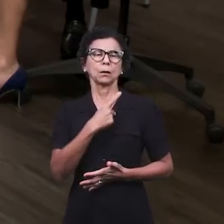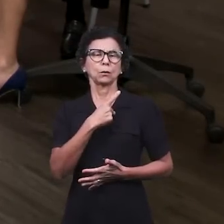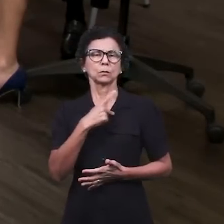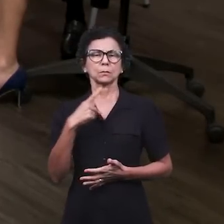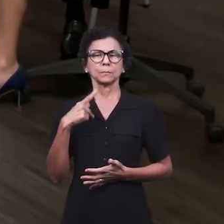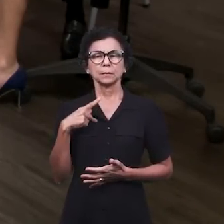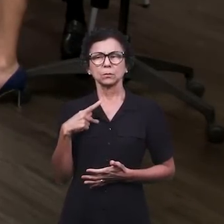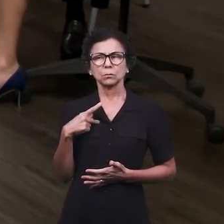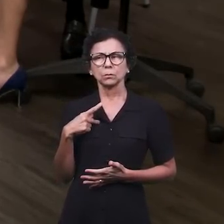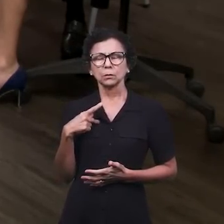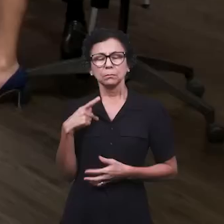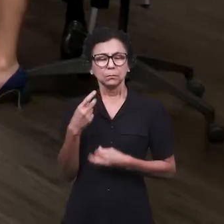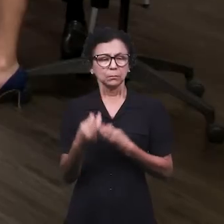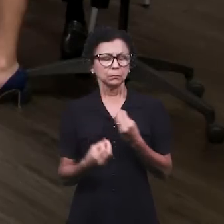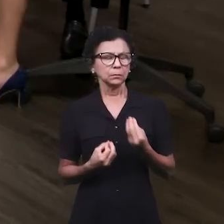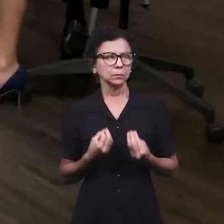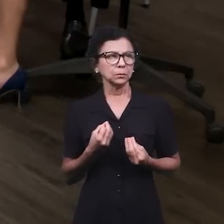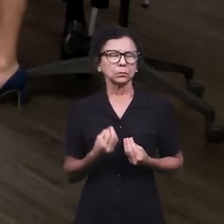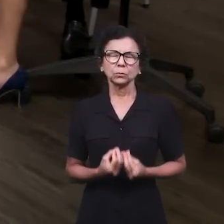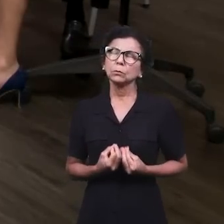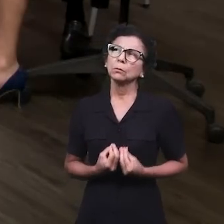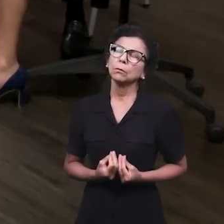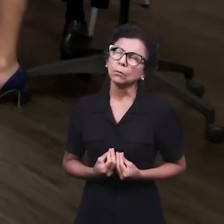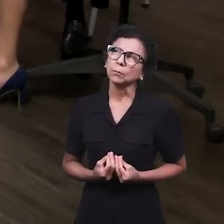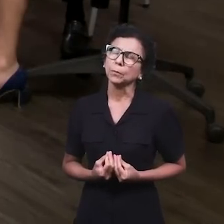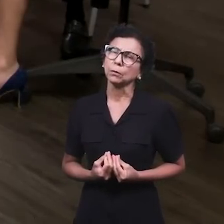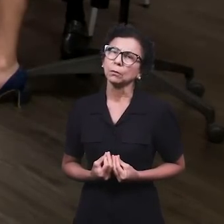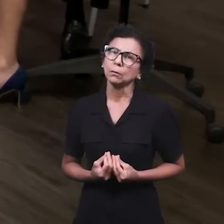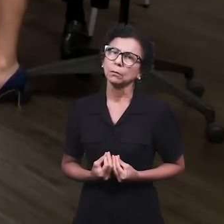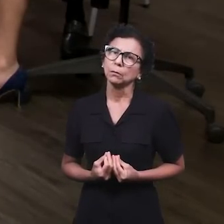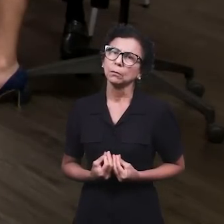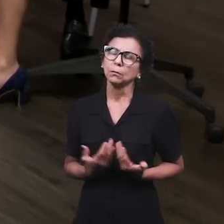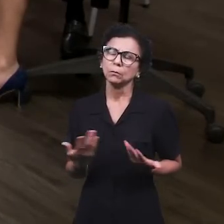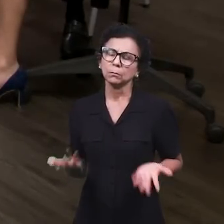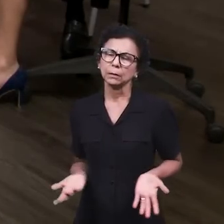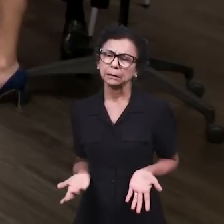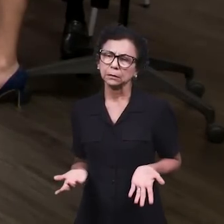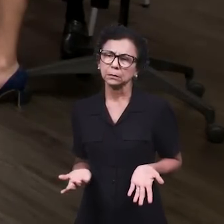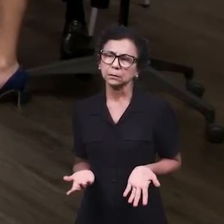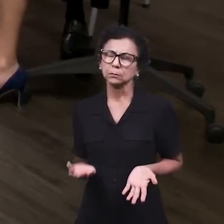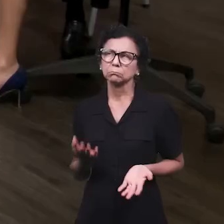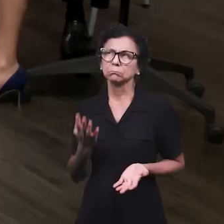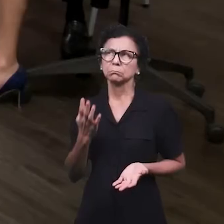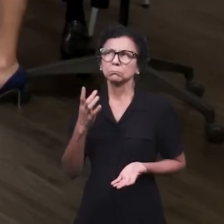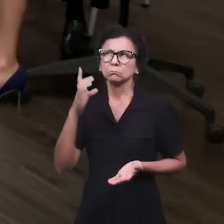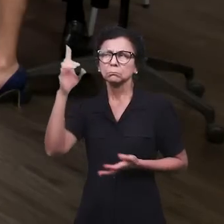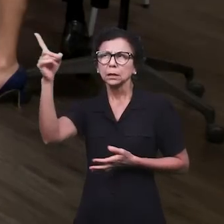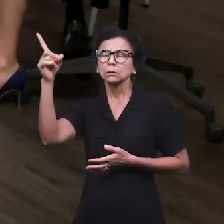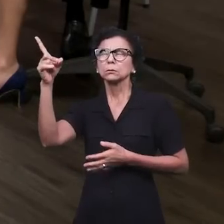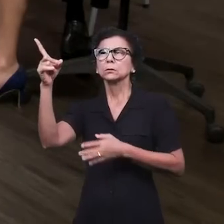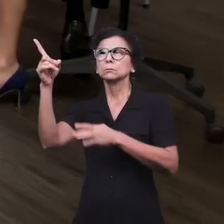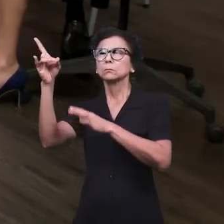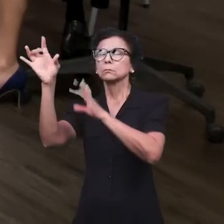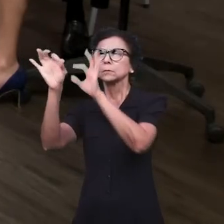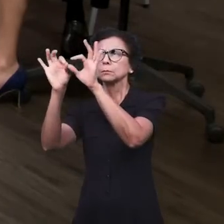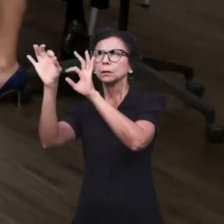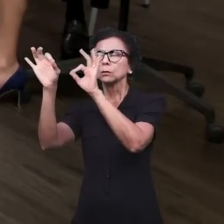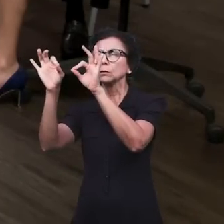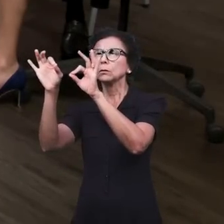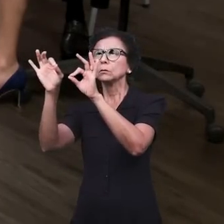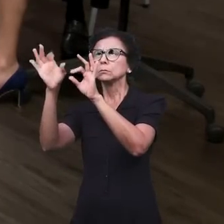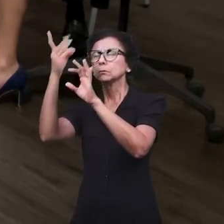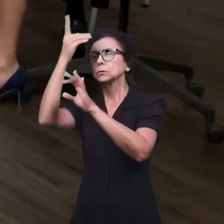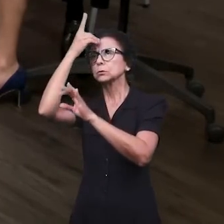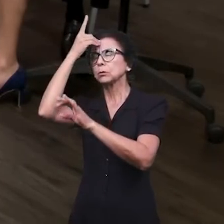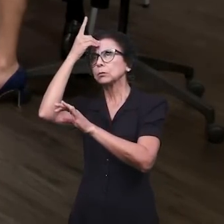Todo culto você vai alcançar aquilo que Deus na eternidade programou para o culto, na batalha. O senhor revelou que nós